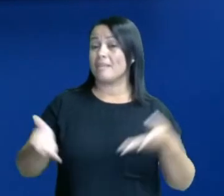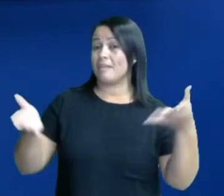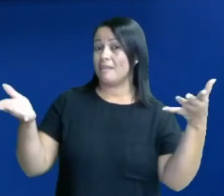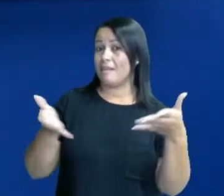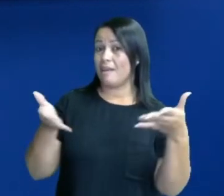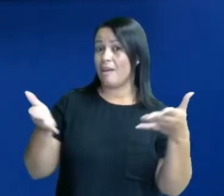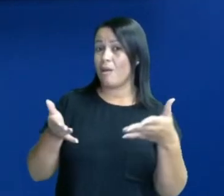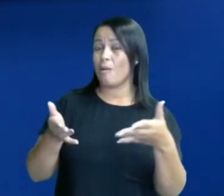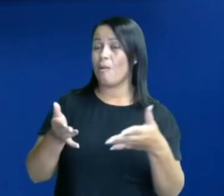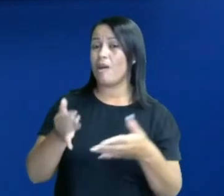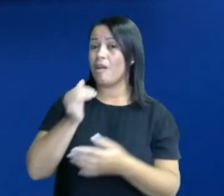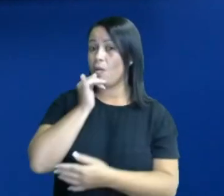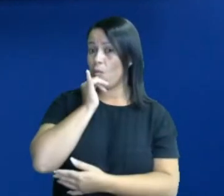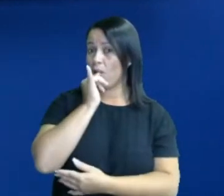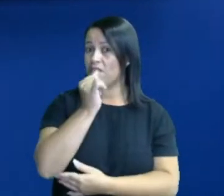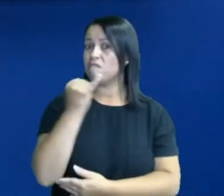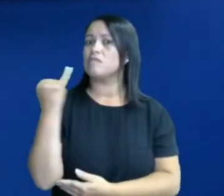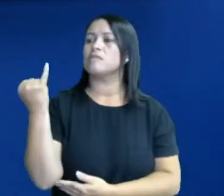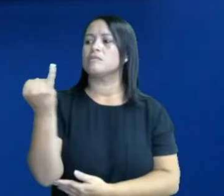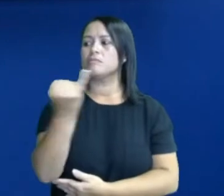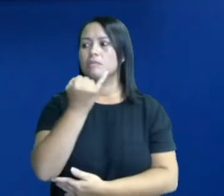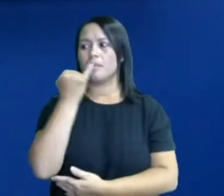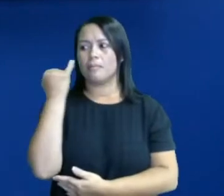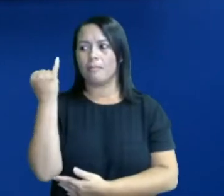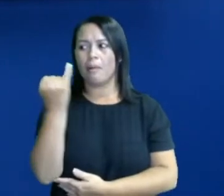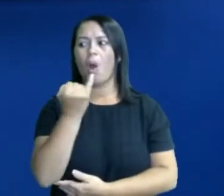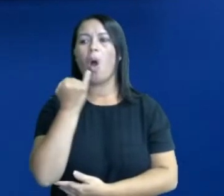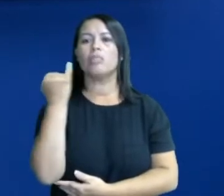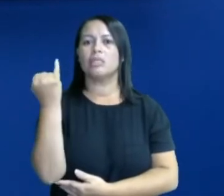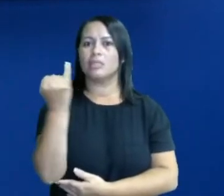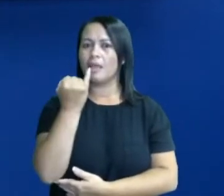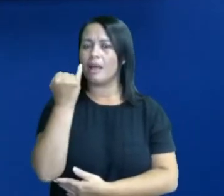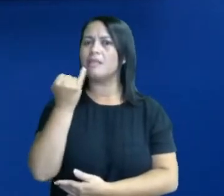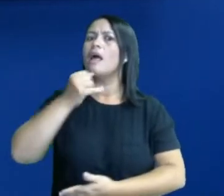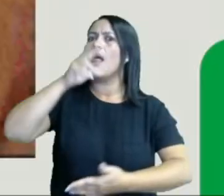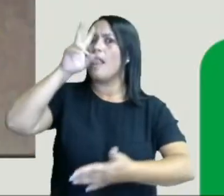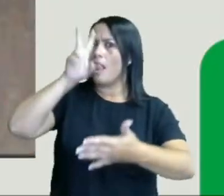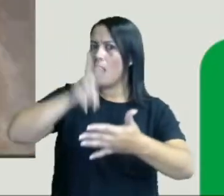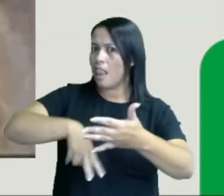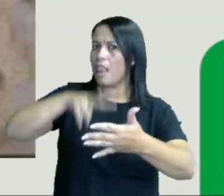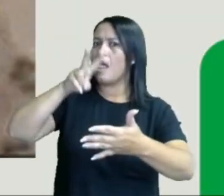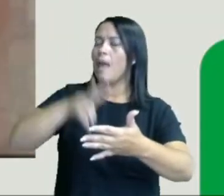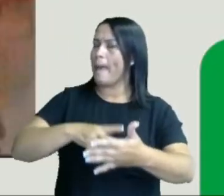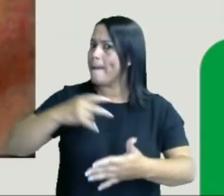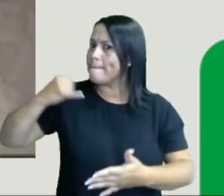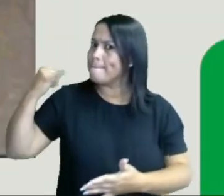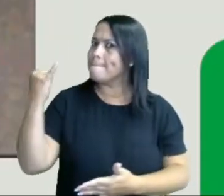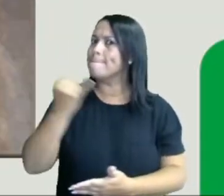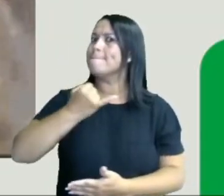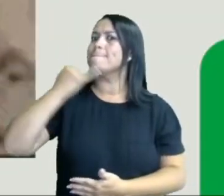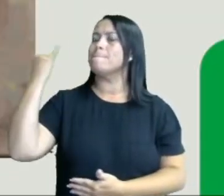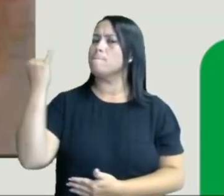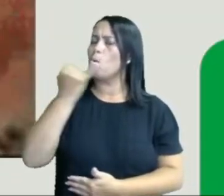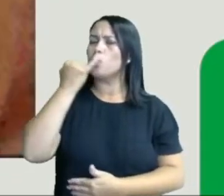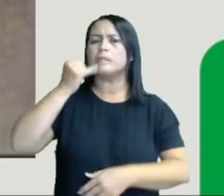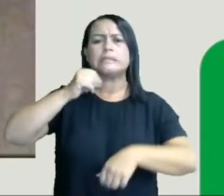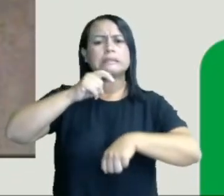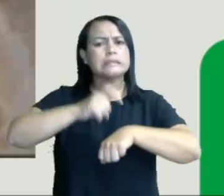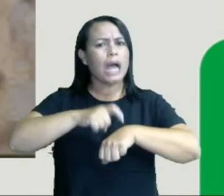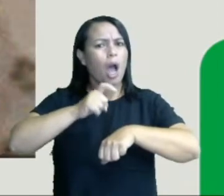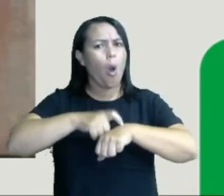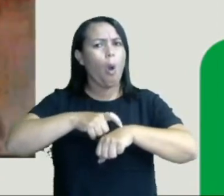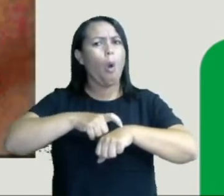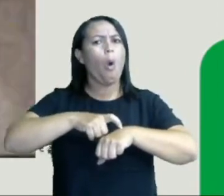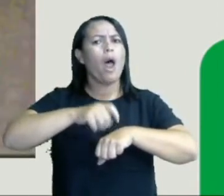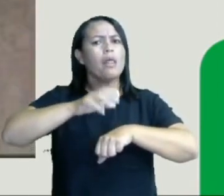Agora, vamos a um recado importante. Ler é muito importante. Na hora de